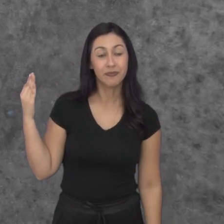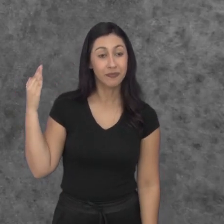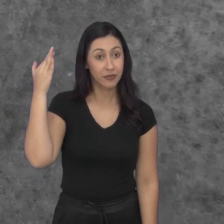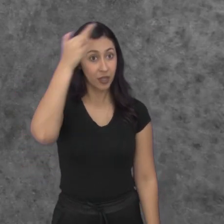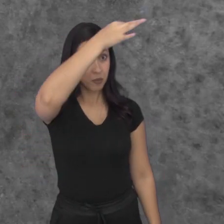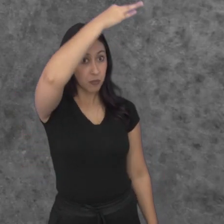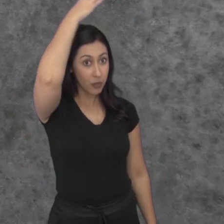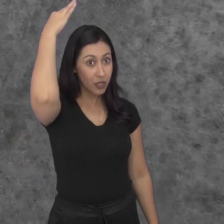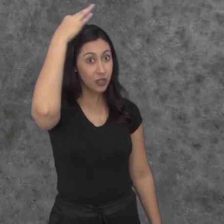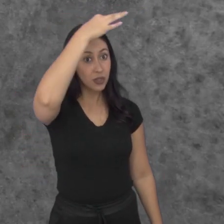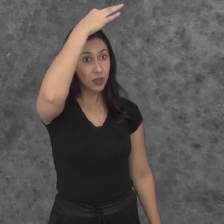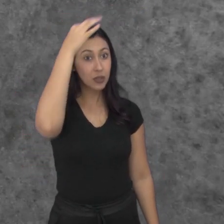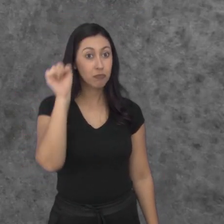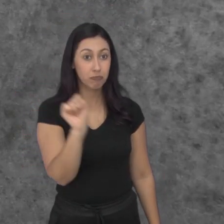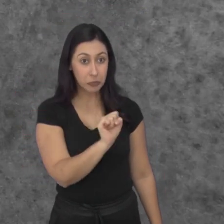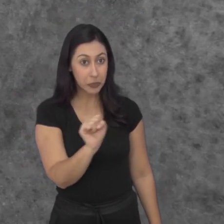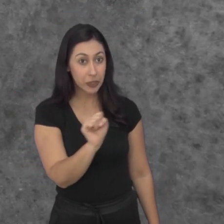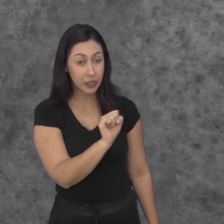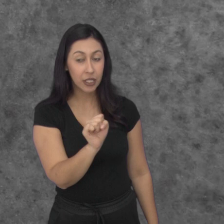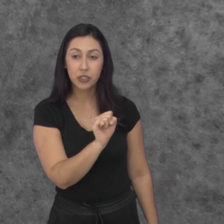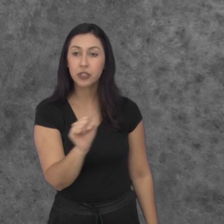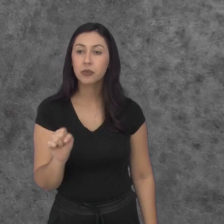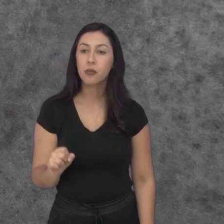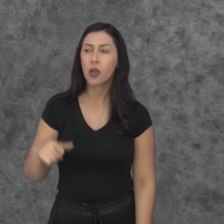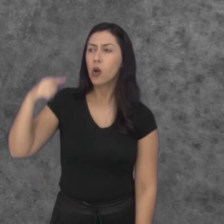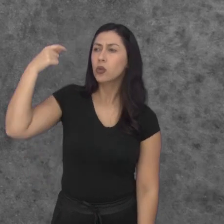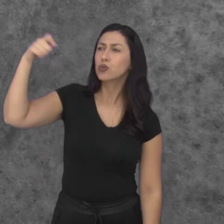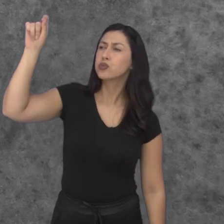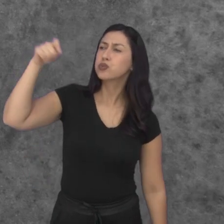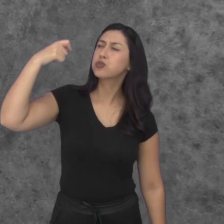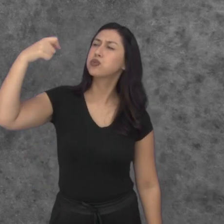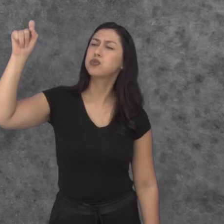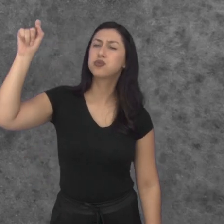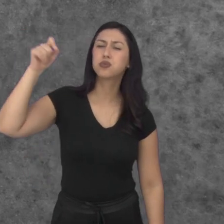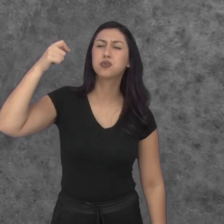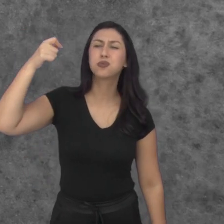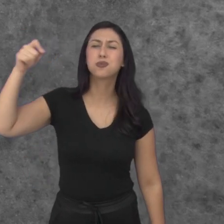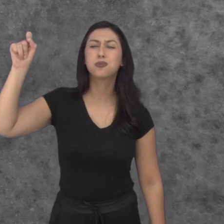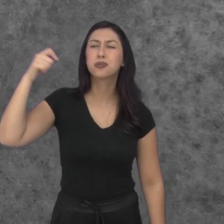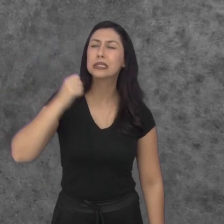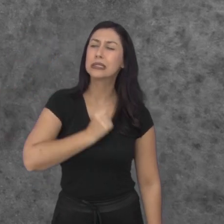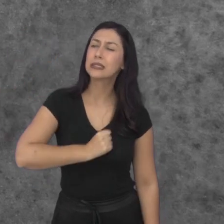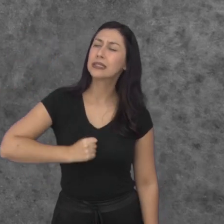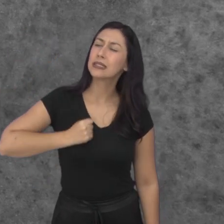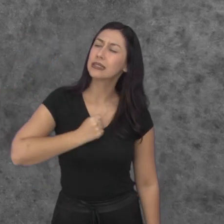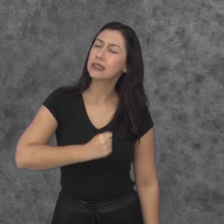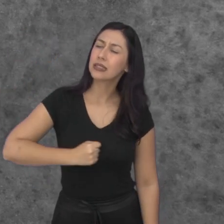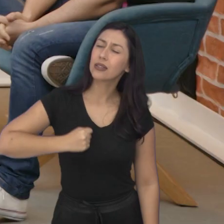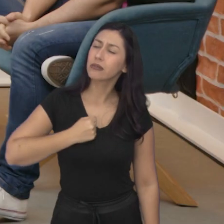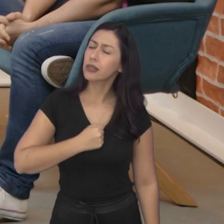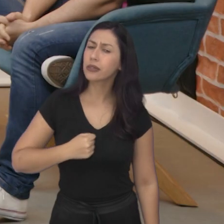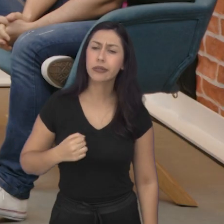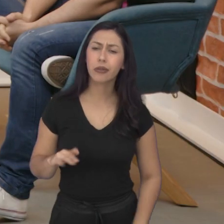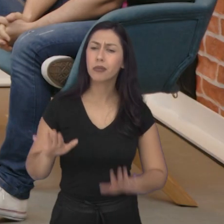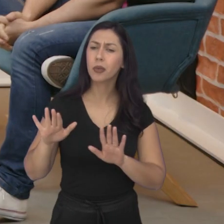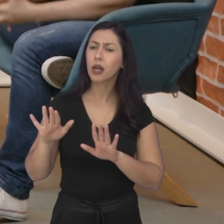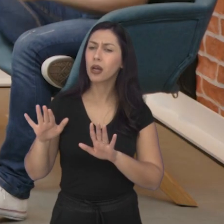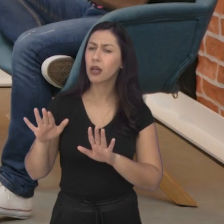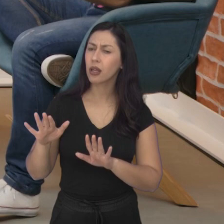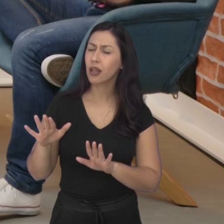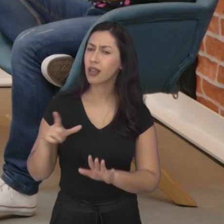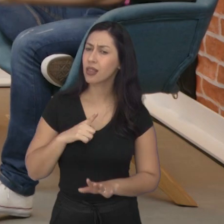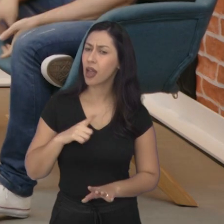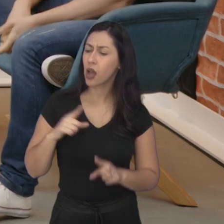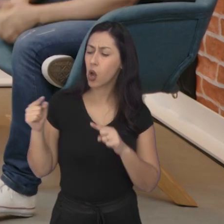Paróquia Espírito Santo. Os sinos do satélite me enchem de saudade, você colocou escrito aí na tua arte. Tem alguma